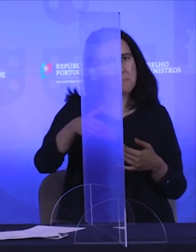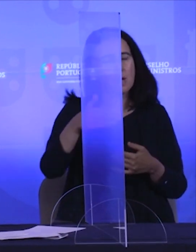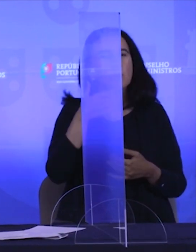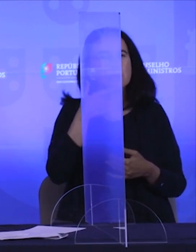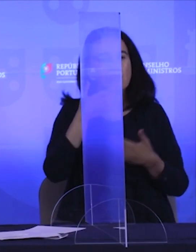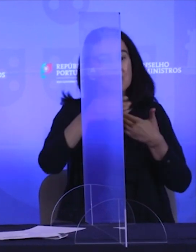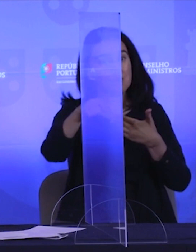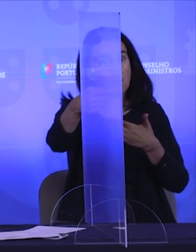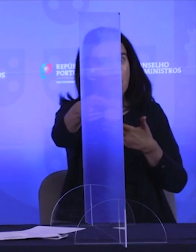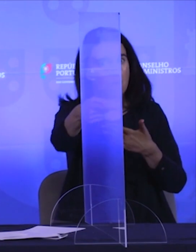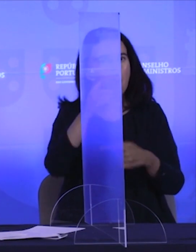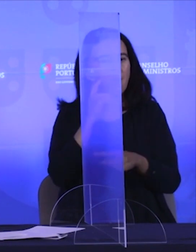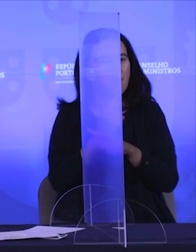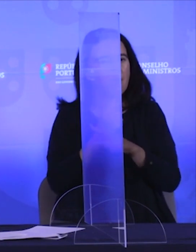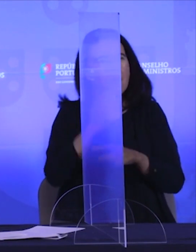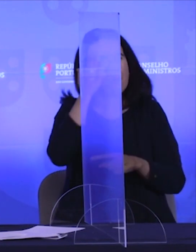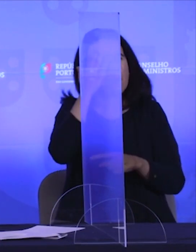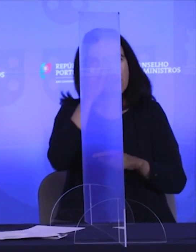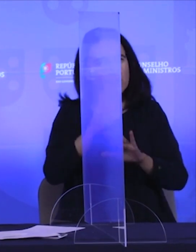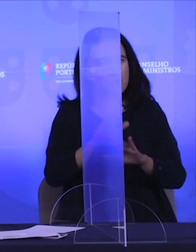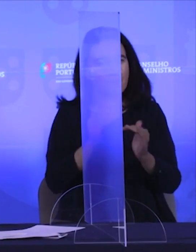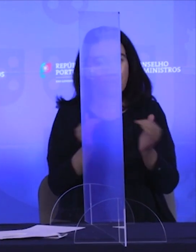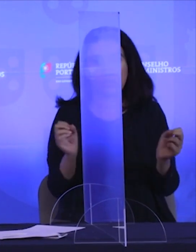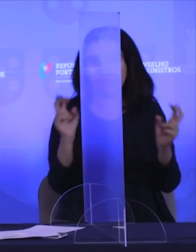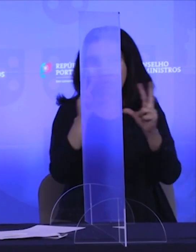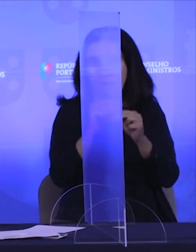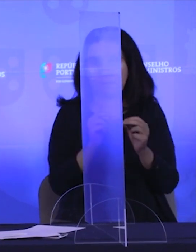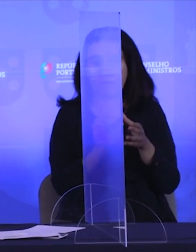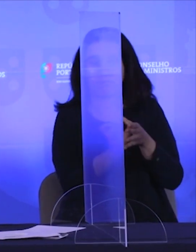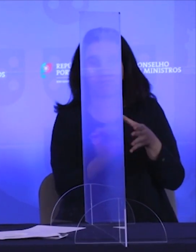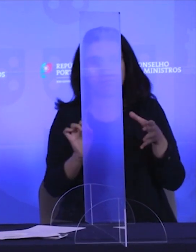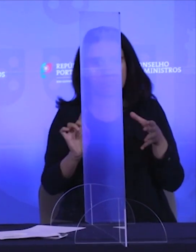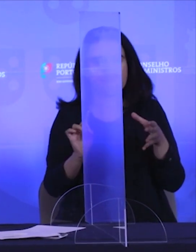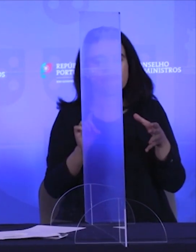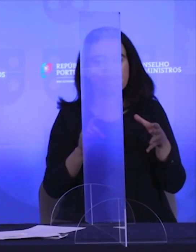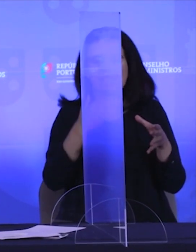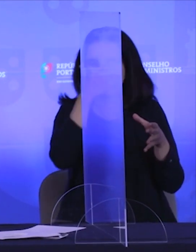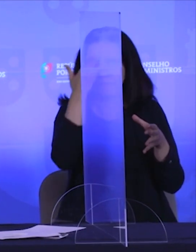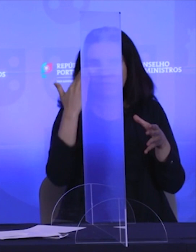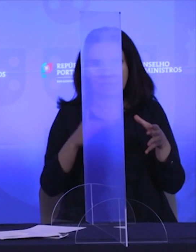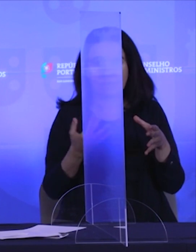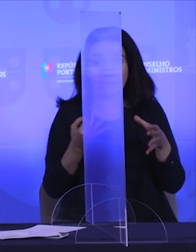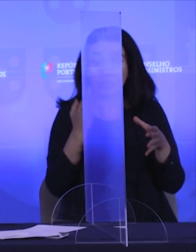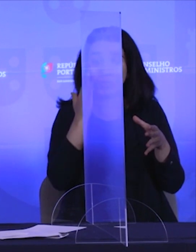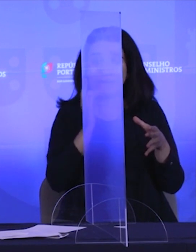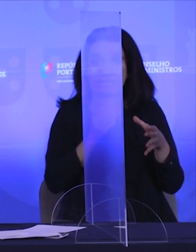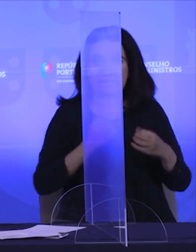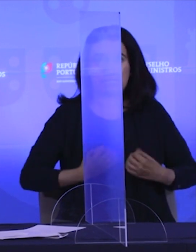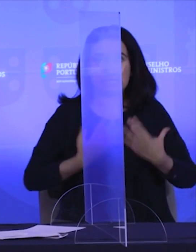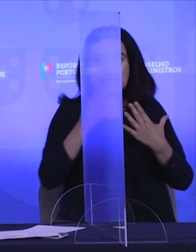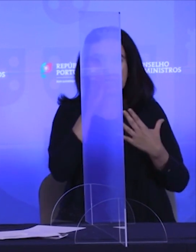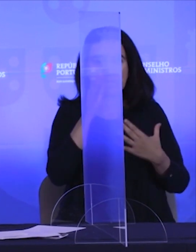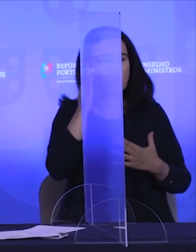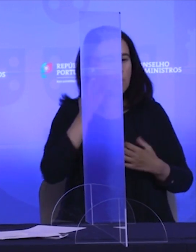para a semana, quando estava prevista uma nova fase de desconfinamento, ela muito dificilmente, com estes números, e se continuarem